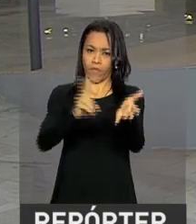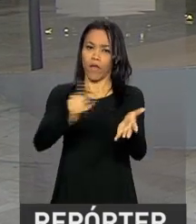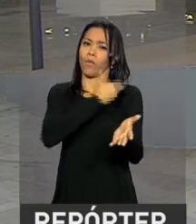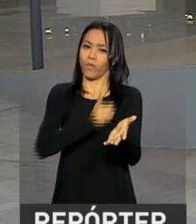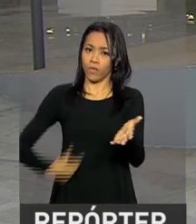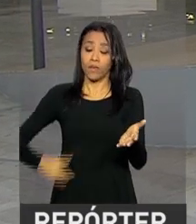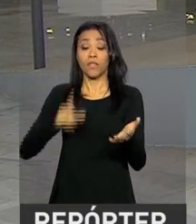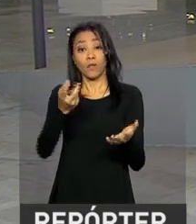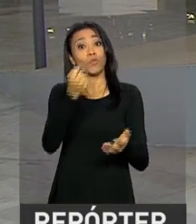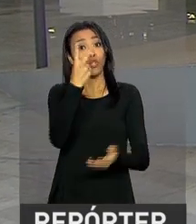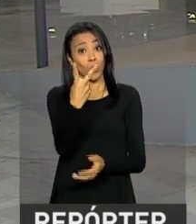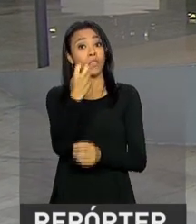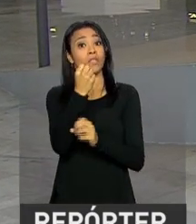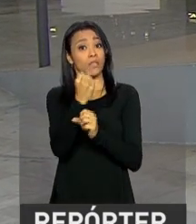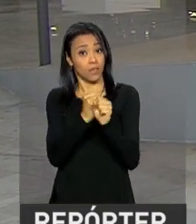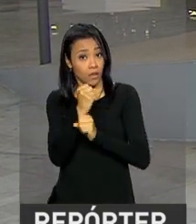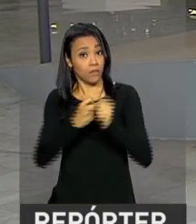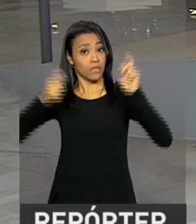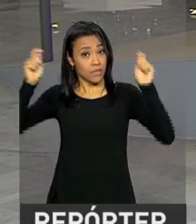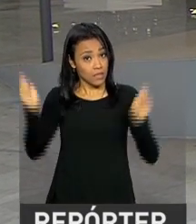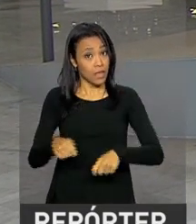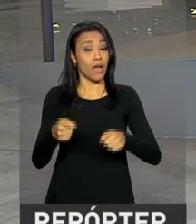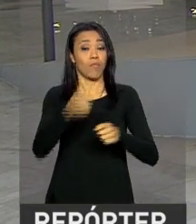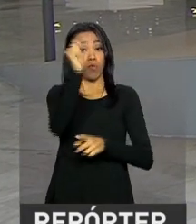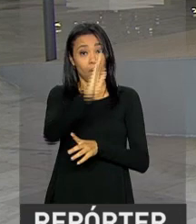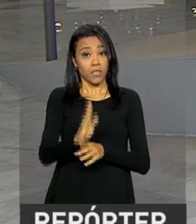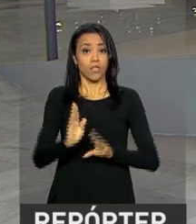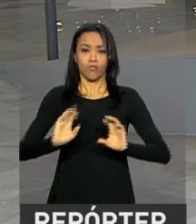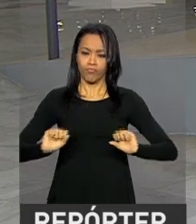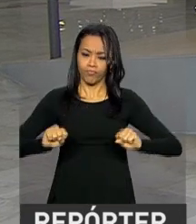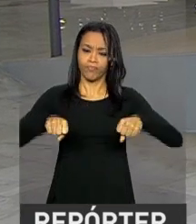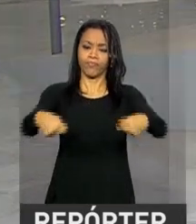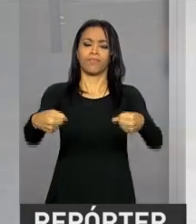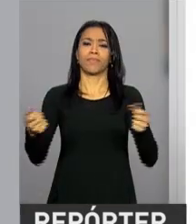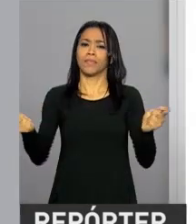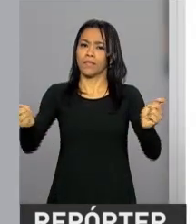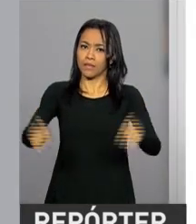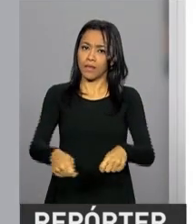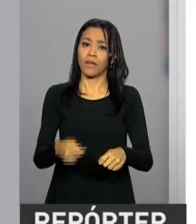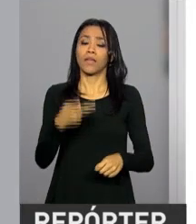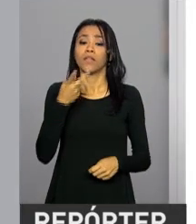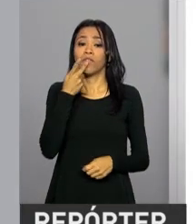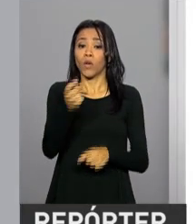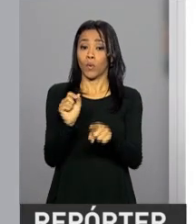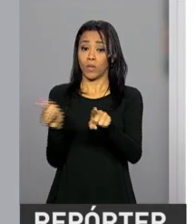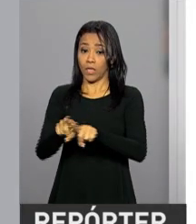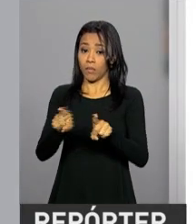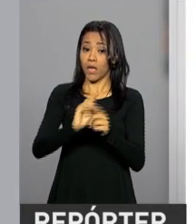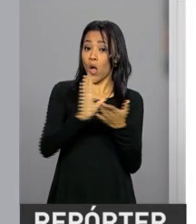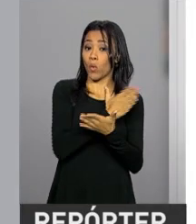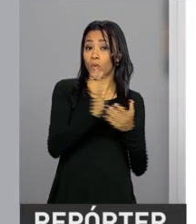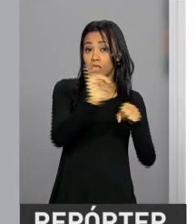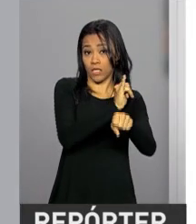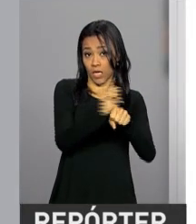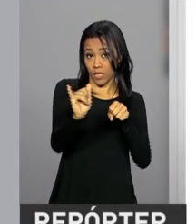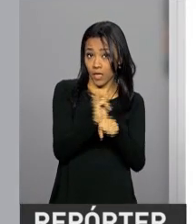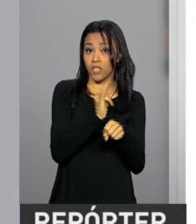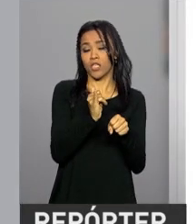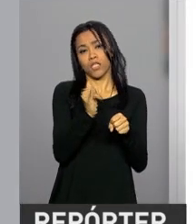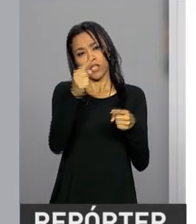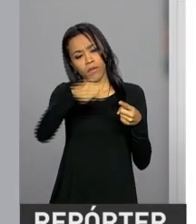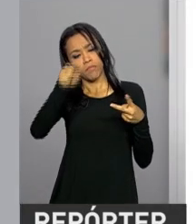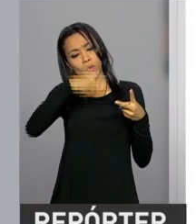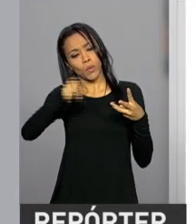em 2 anos é possível colocar o Brasil nos trilhos. O presidente em exercício destacou algumas medidas que vêm sendo adotadas